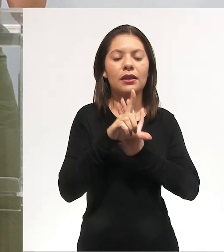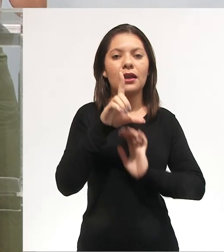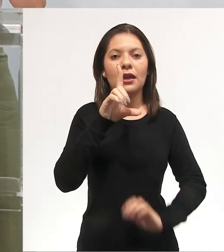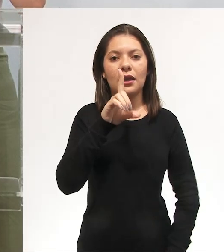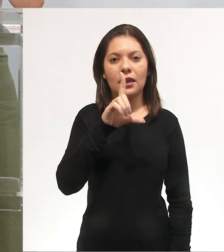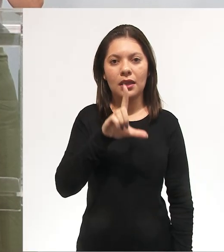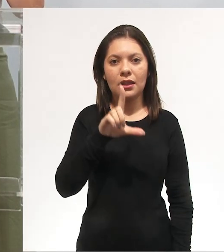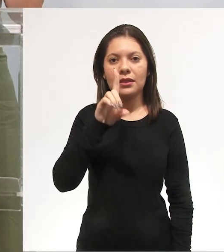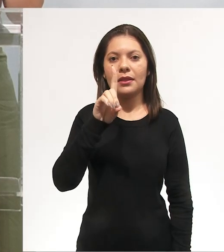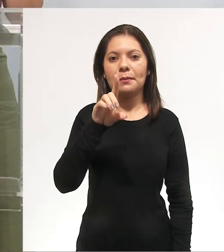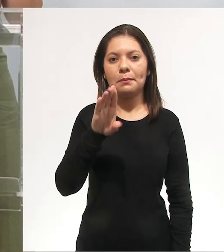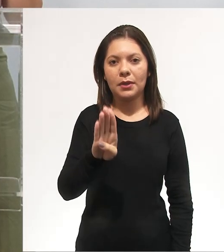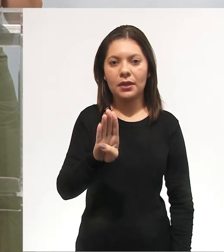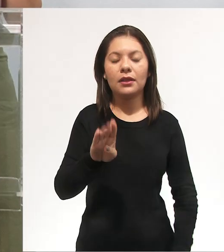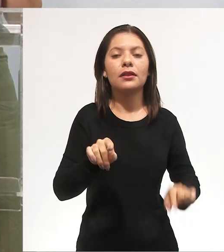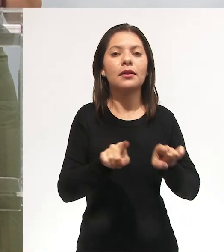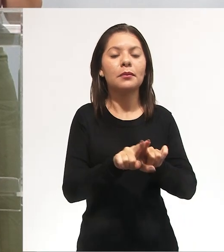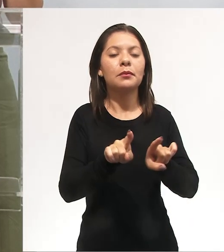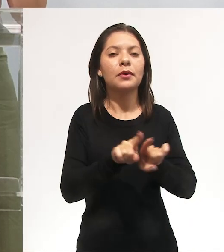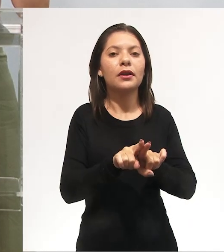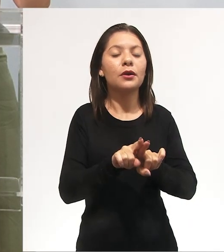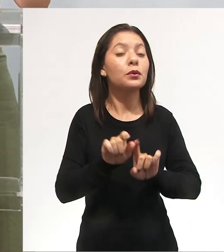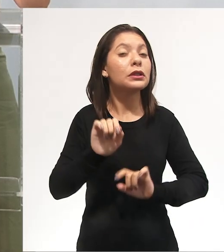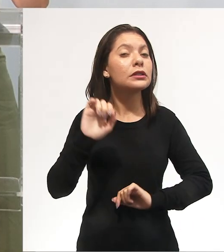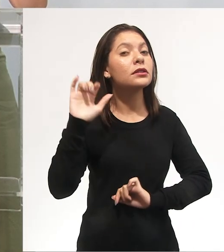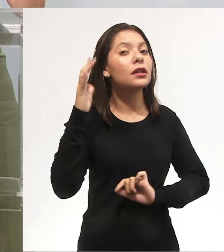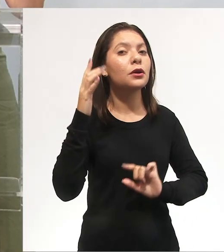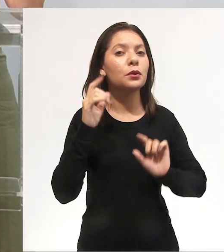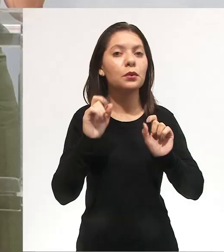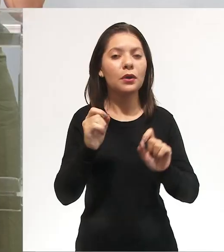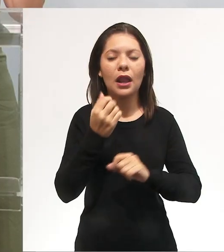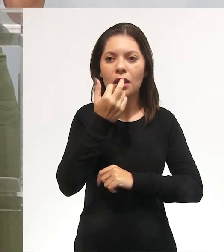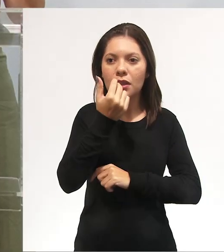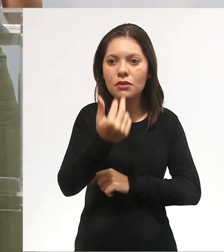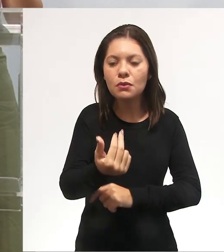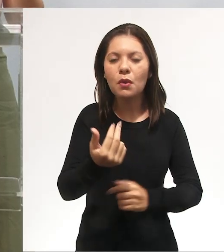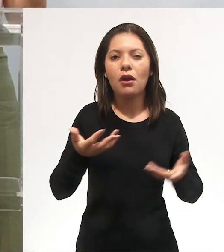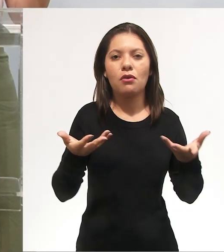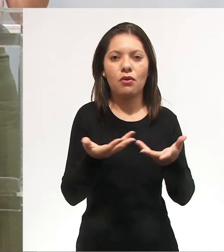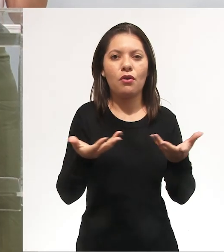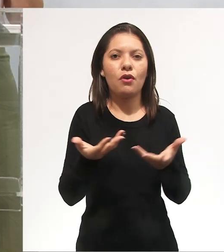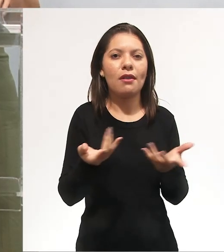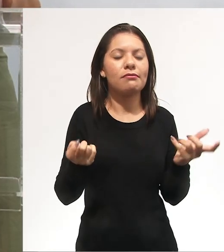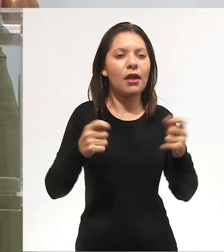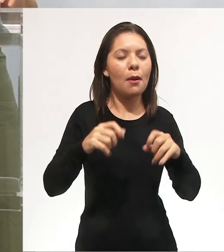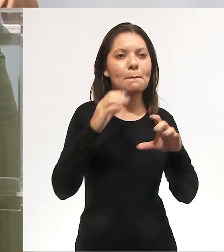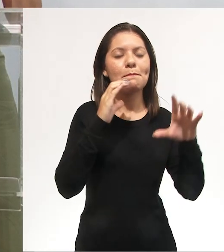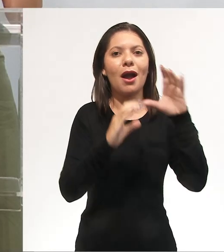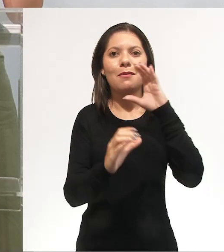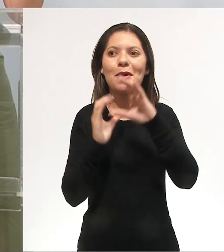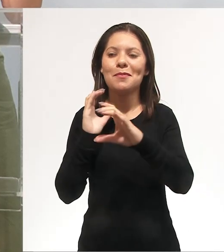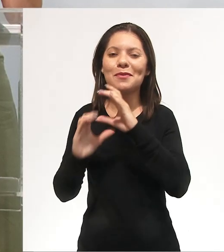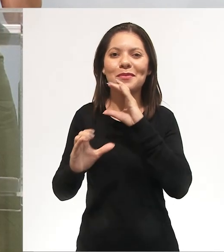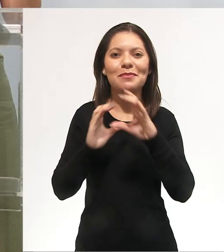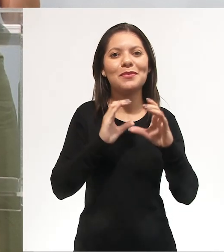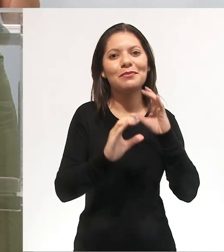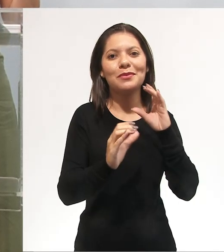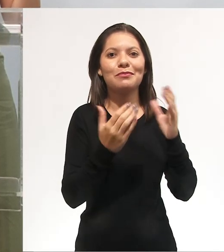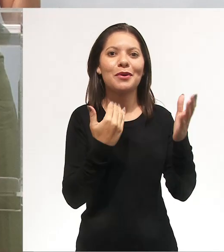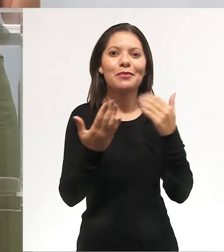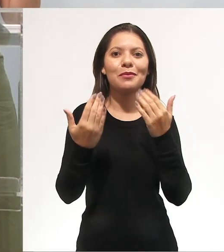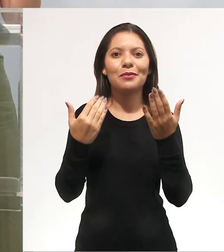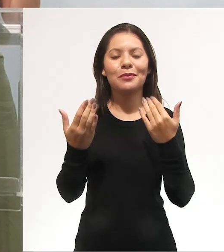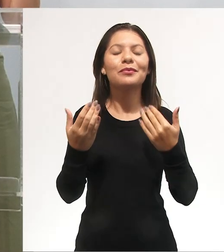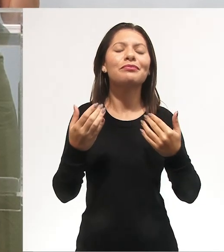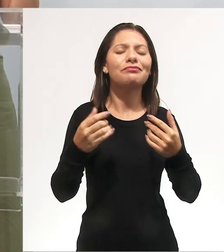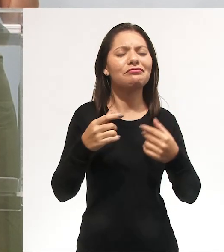né? E aí nós tivemos... A língua passou a ser vista como um instrumento de comunicação. E nessa época, então, a gente tinha